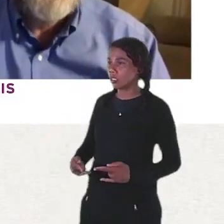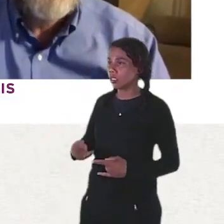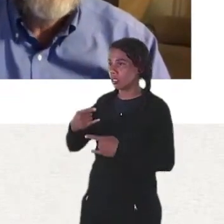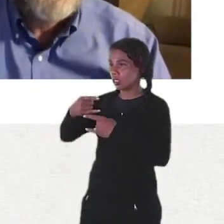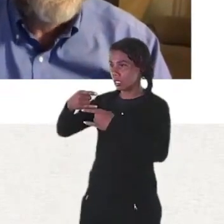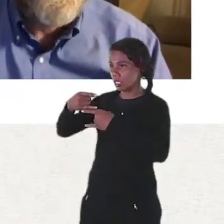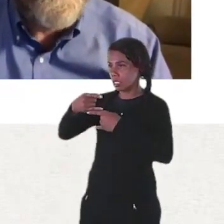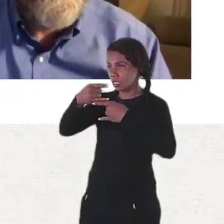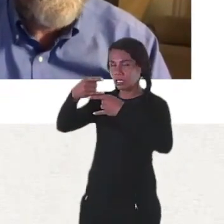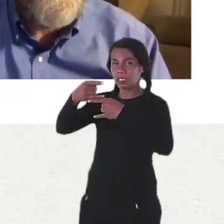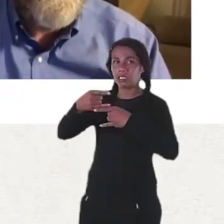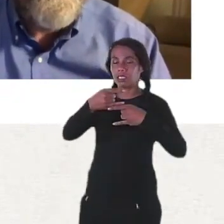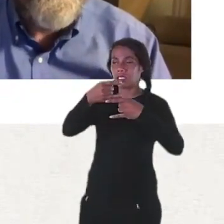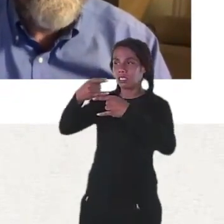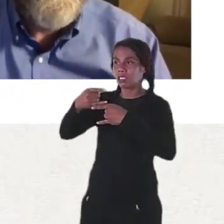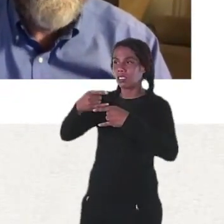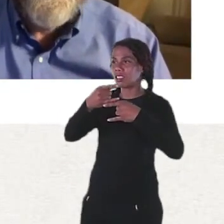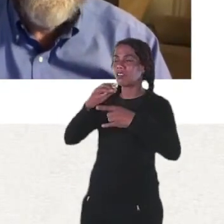Urgente.